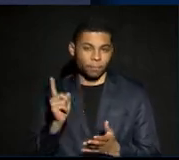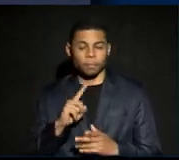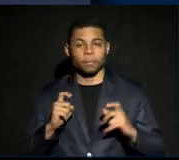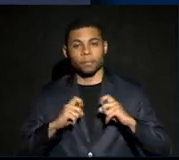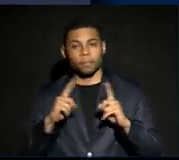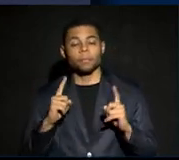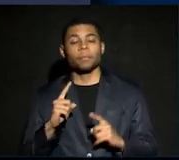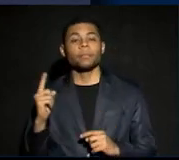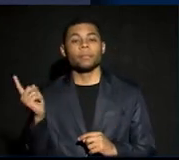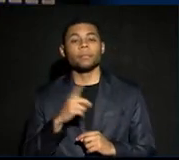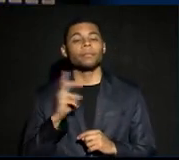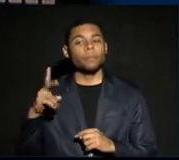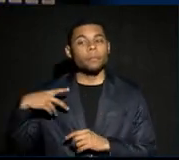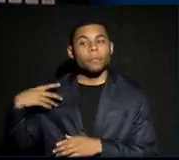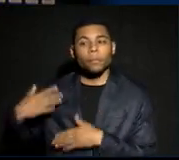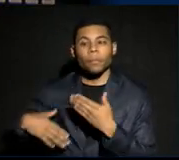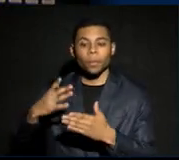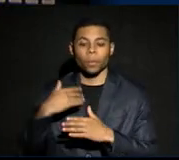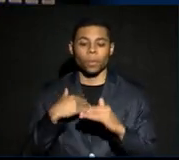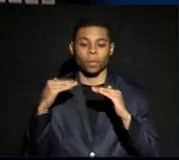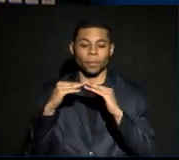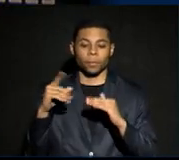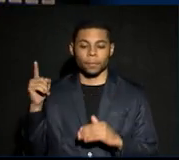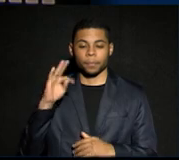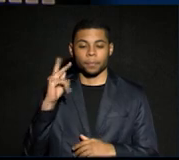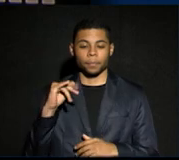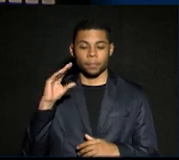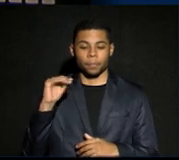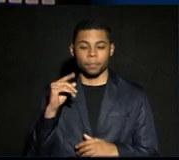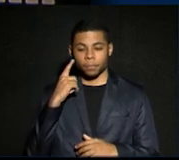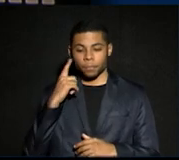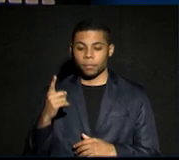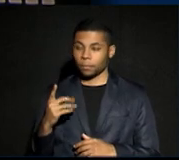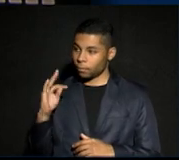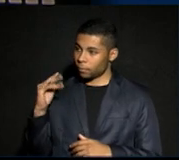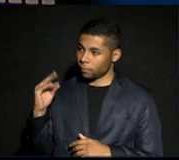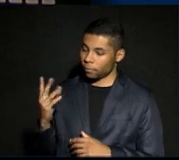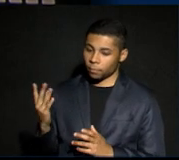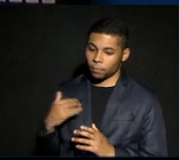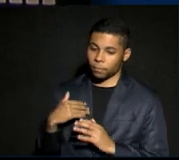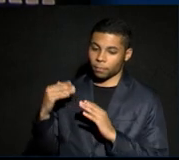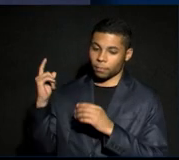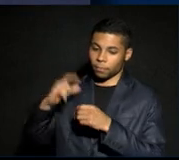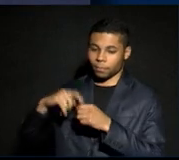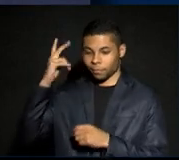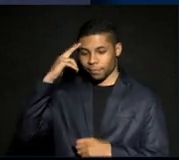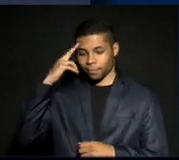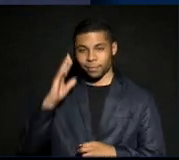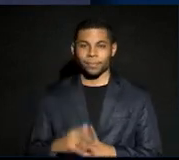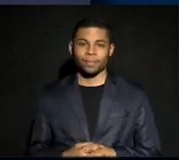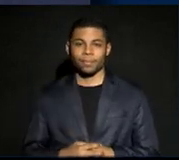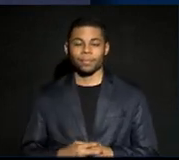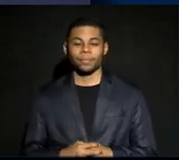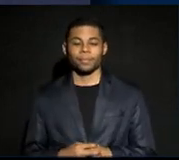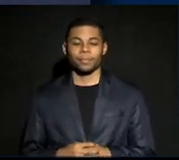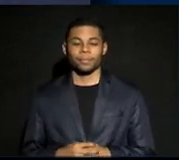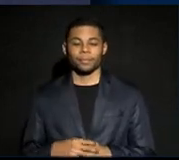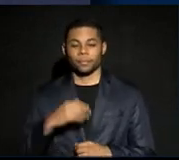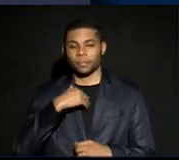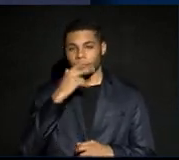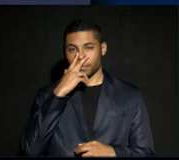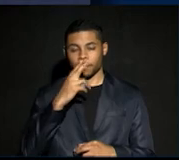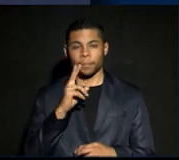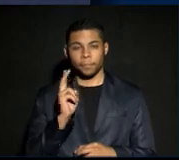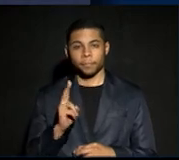Agora, em relação à trajetória, eu concordo com o Thiago. Está vendo, Thiago? Tudo voltou ao normal. Eu acho